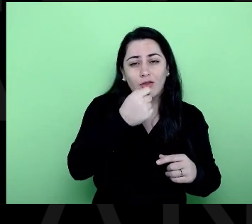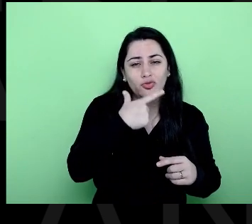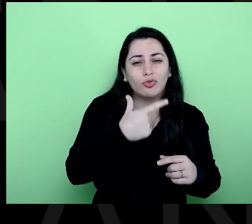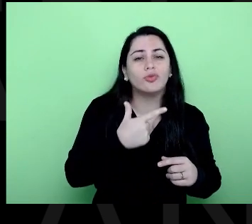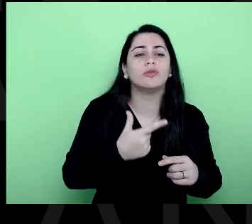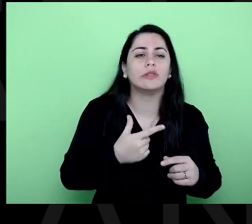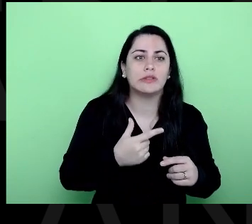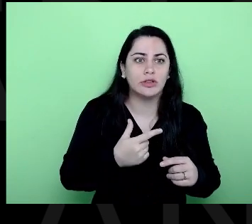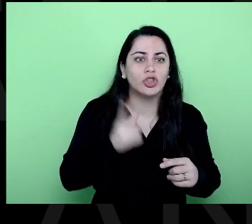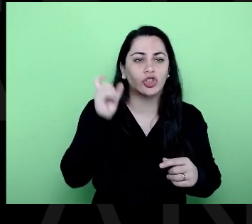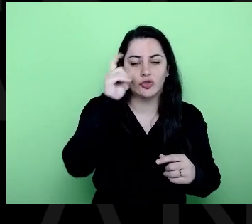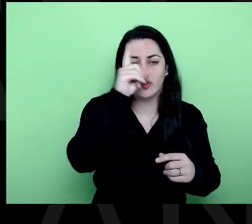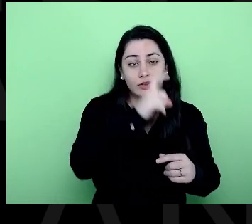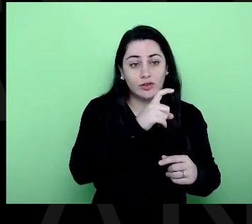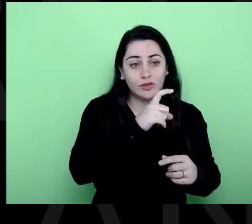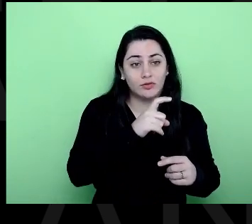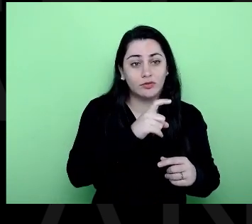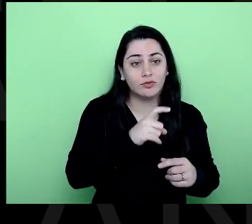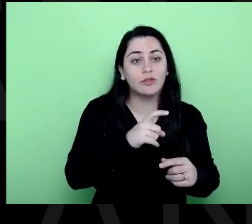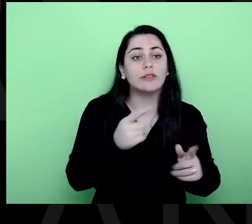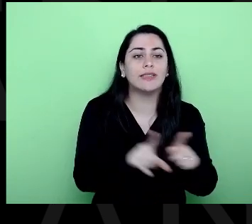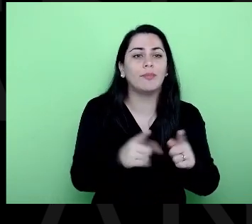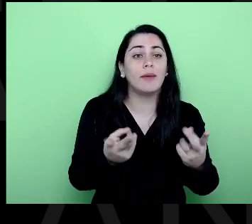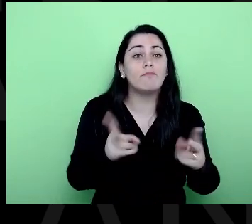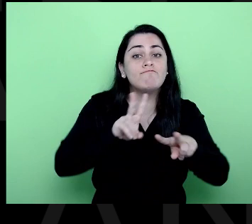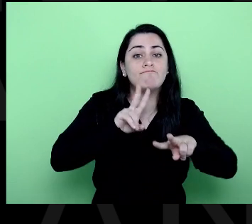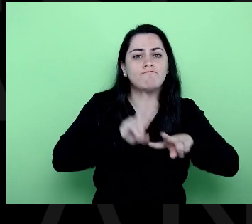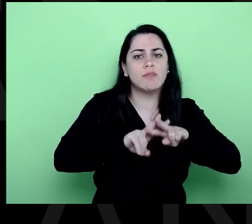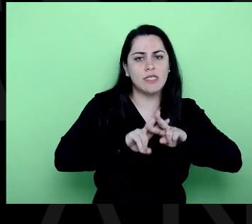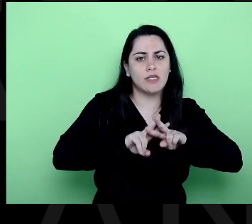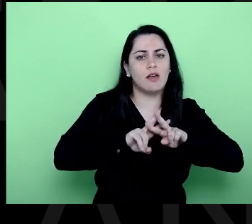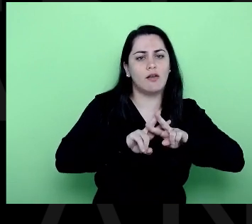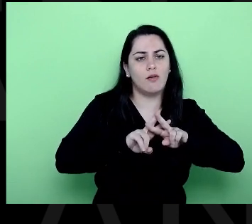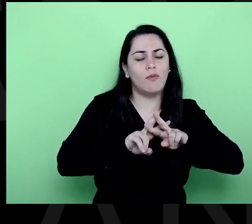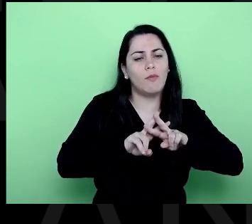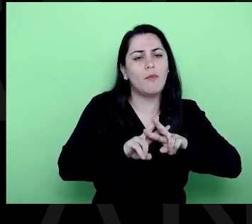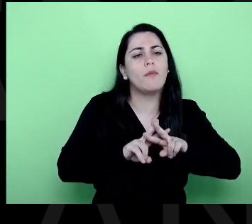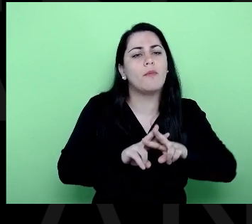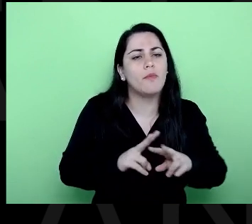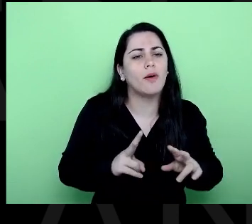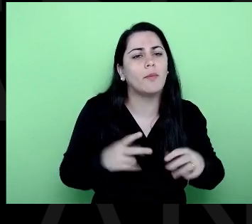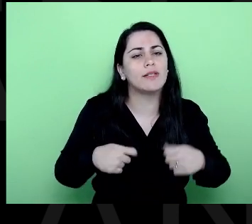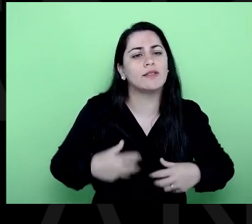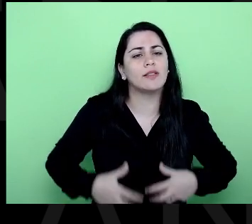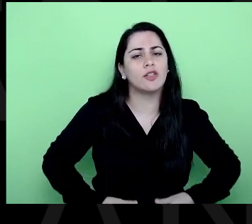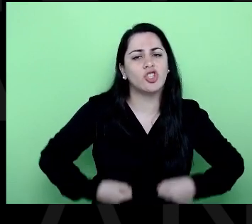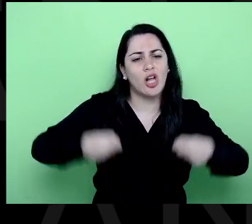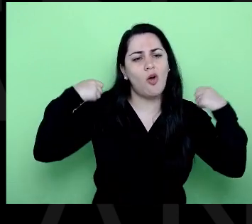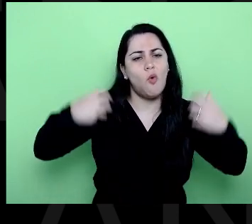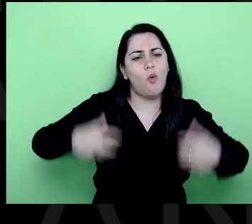É difícil, até a própria prisão, em que ela teve que tirar a roupa também,